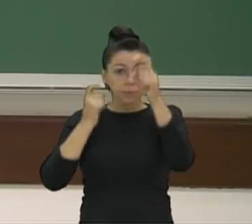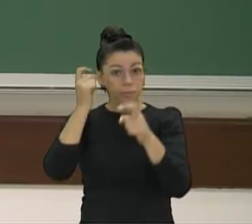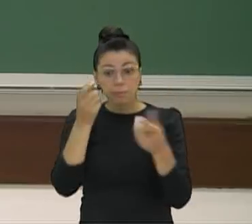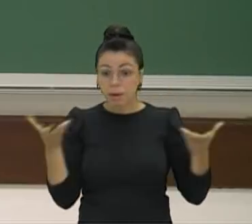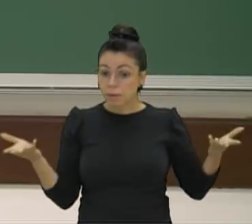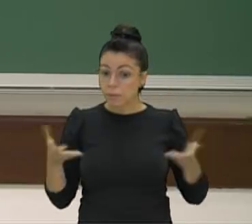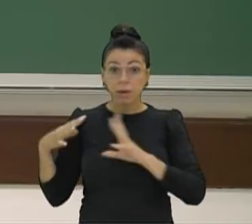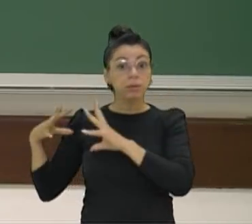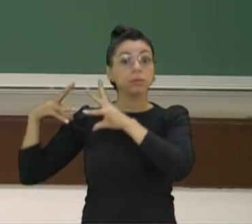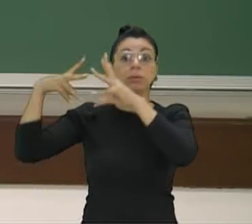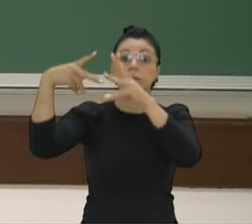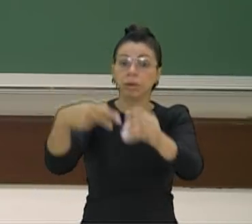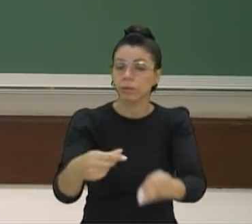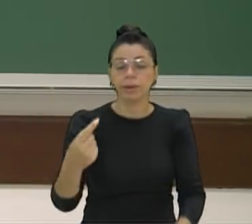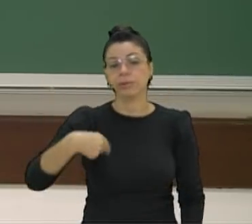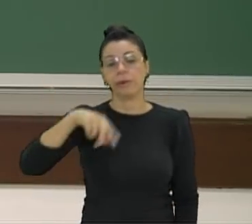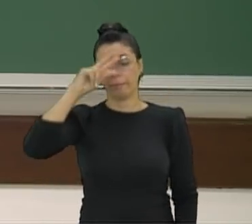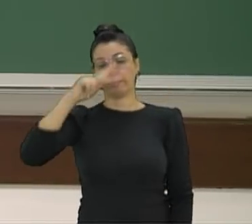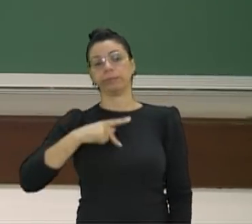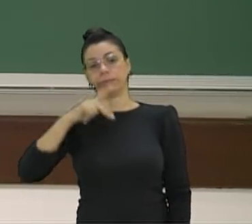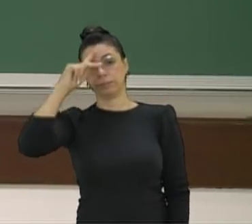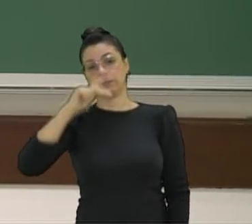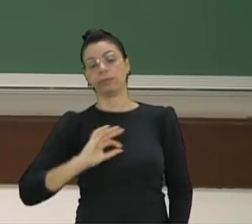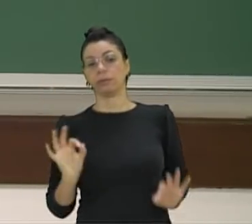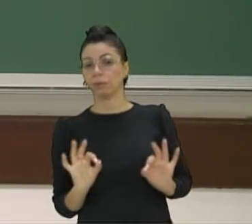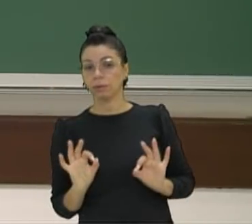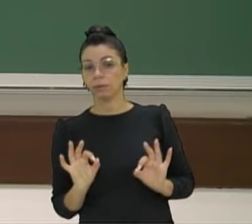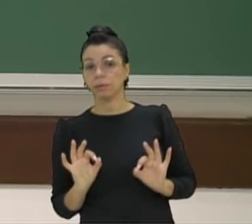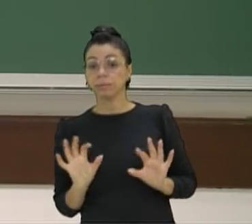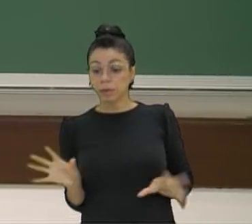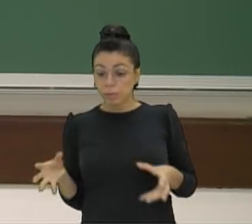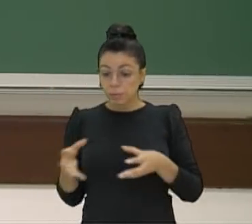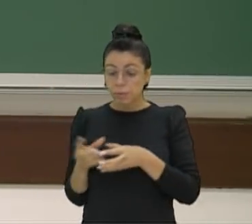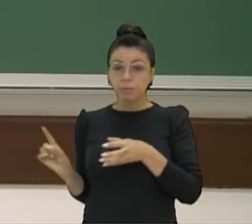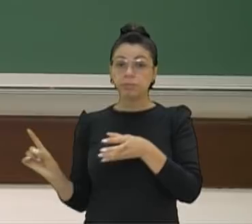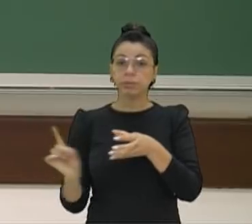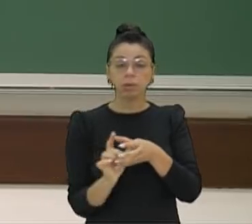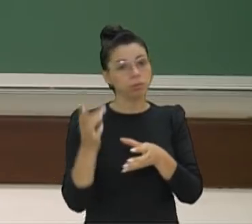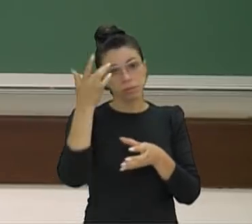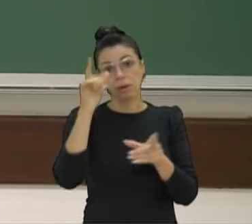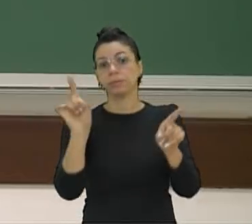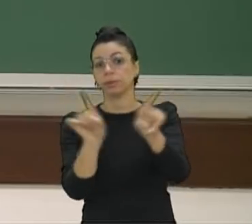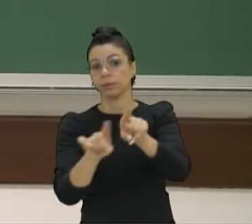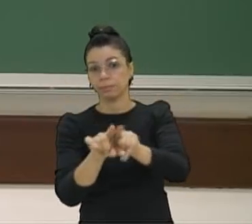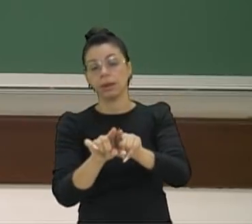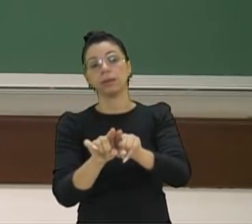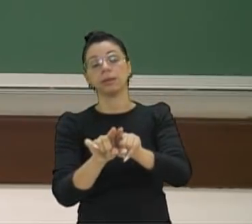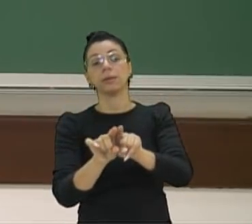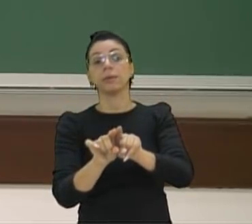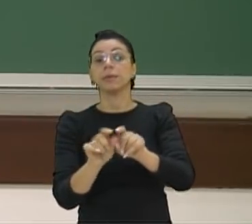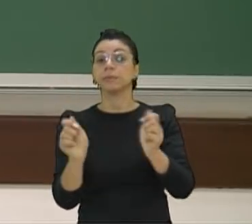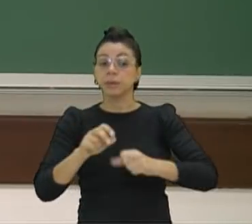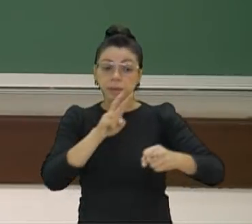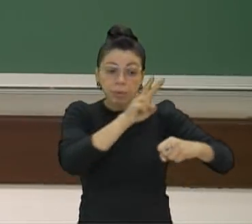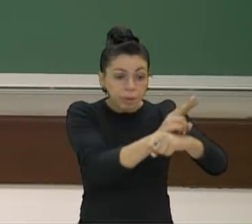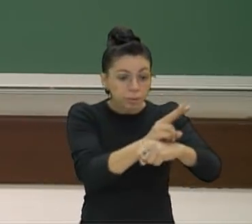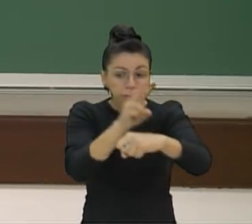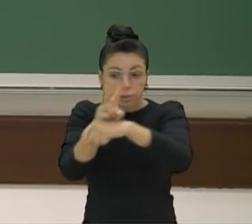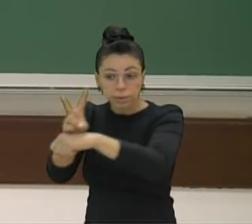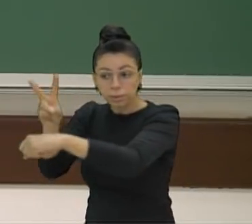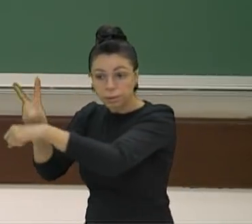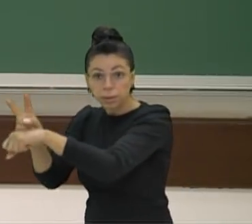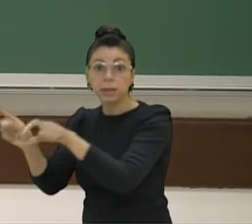momento, né? Não é só em nós. Se a gente vai fazer parte desse grupo, a gente não sabe também, né? Então, o cuidado é essencial.